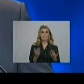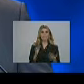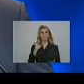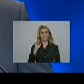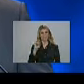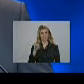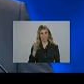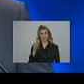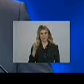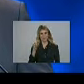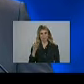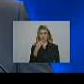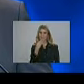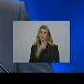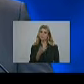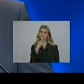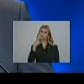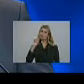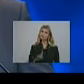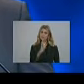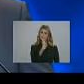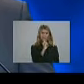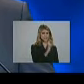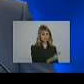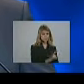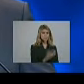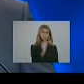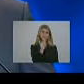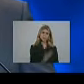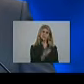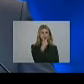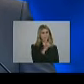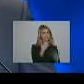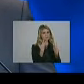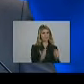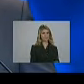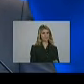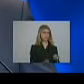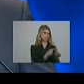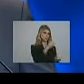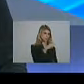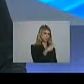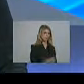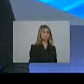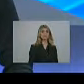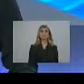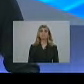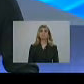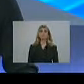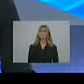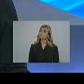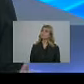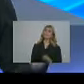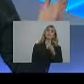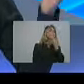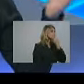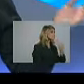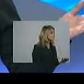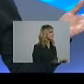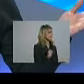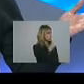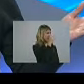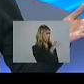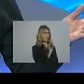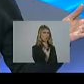Costa também solicitou o seu direito de resposta. Pedido foi aceito, só tem um minuto. Bom, primeiro dizer que em nada eu acusei